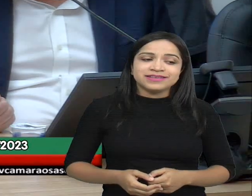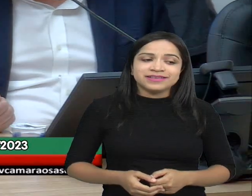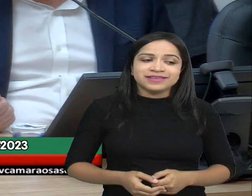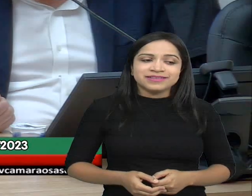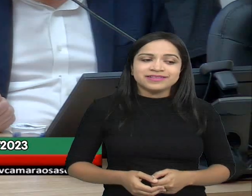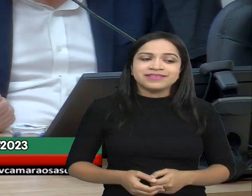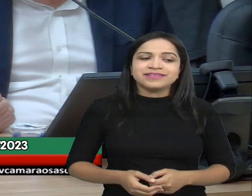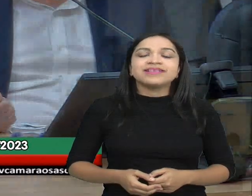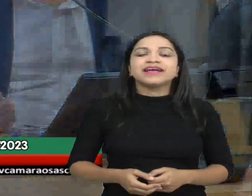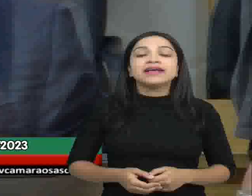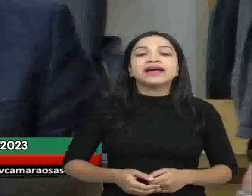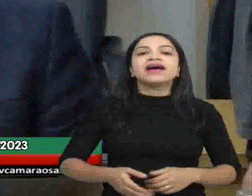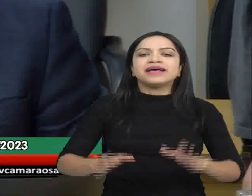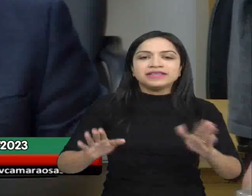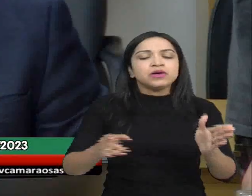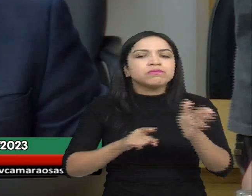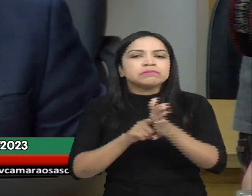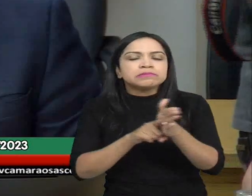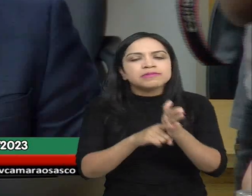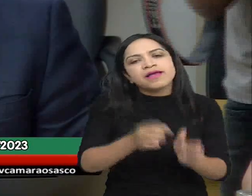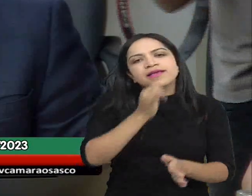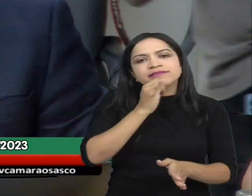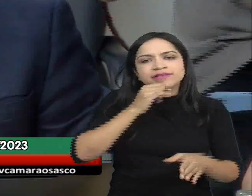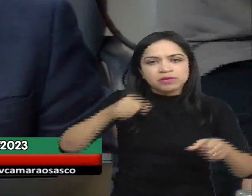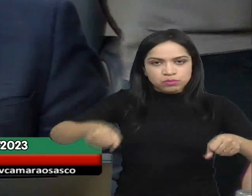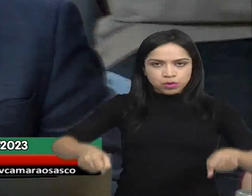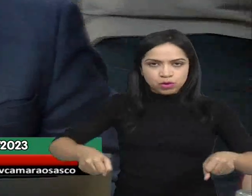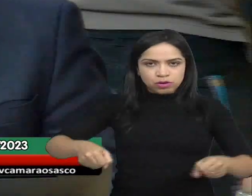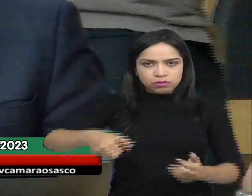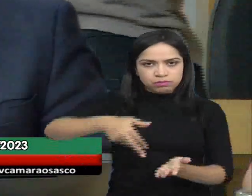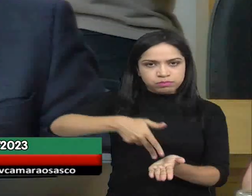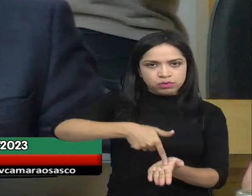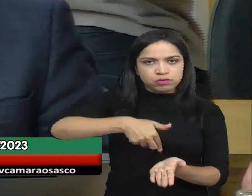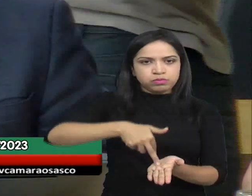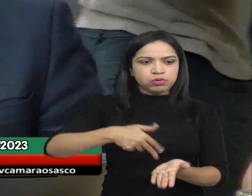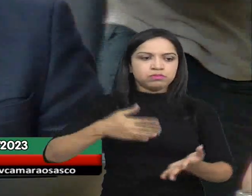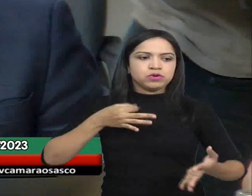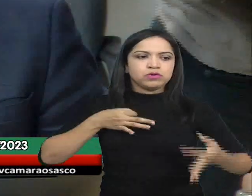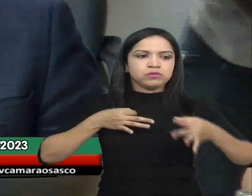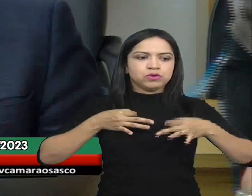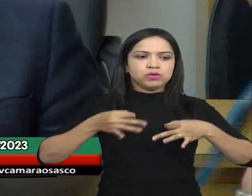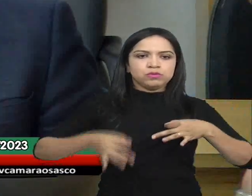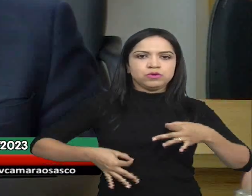fazer o teste ergométrico, né? É por isso que tem que passar no especialista, para esse